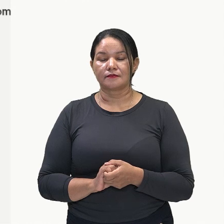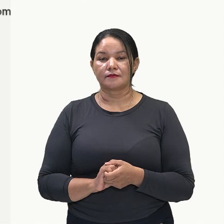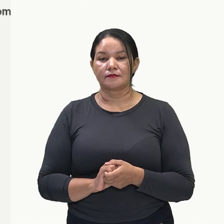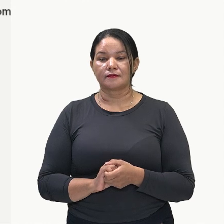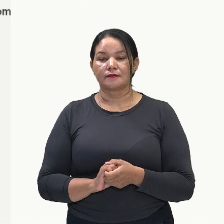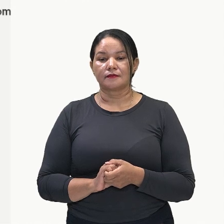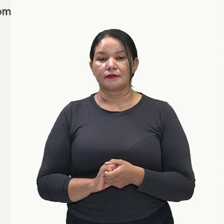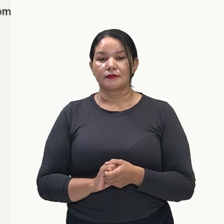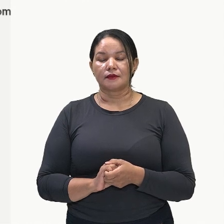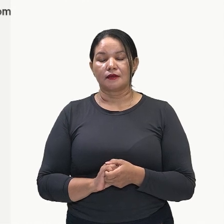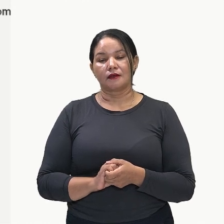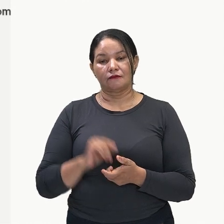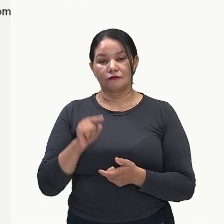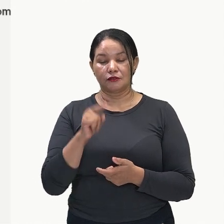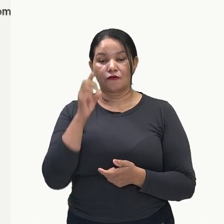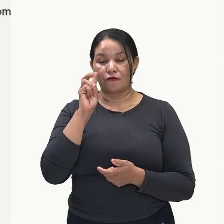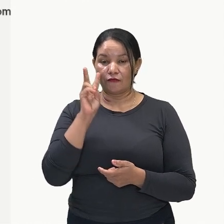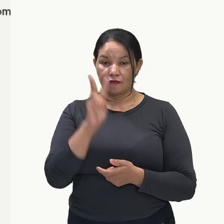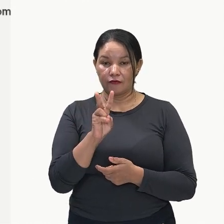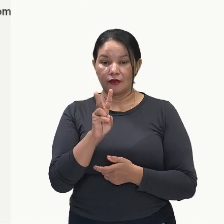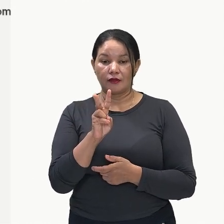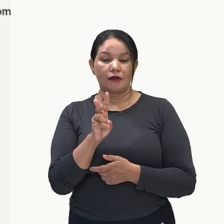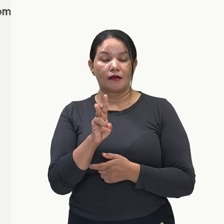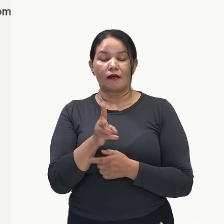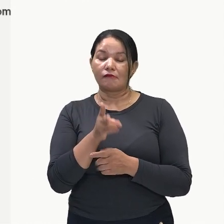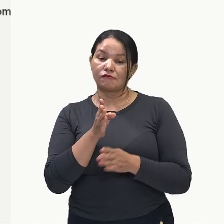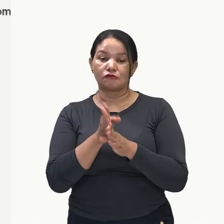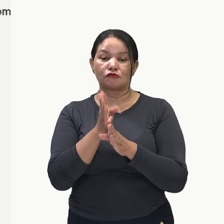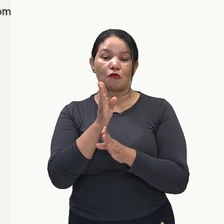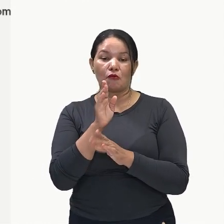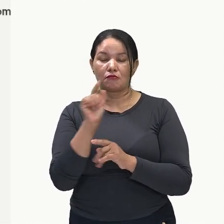Para você identificar